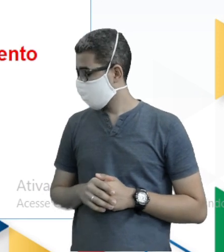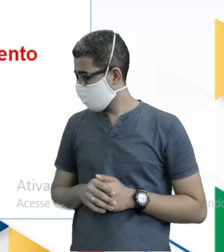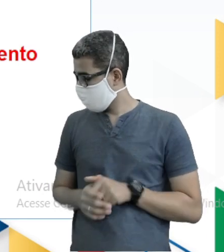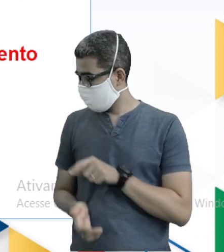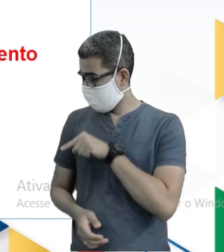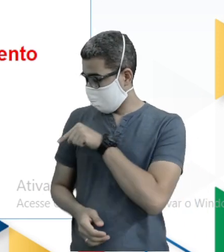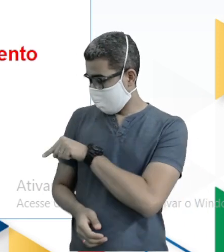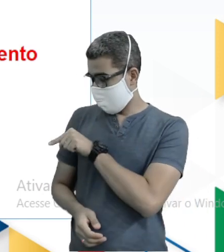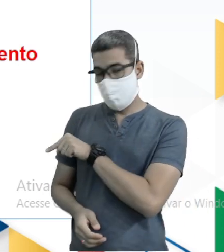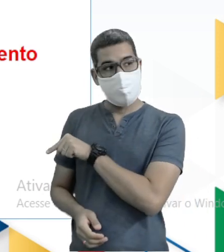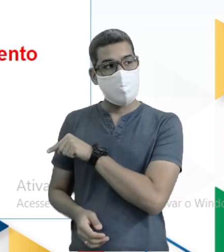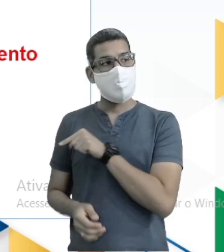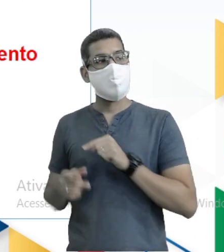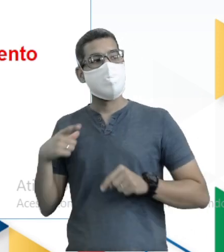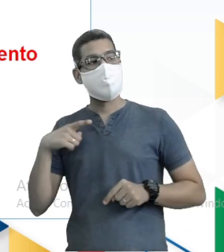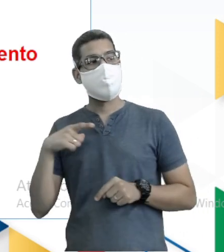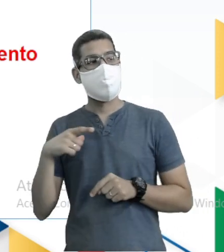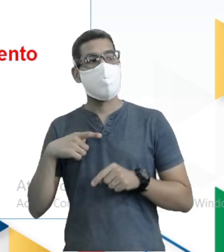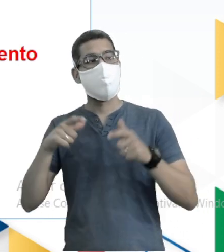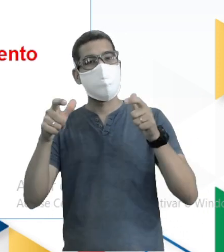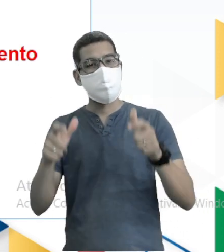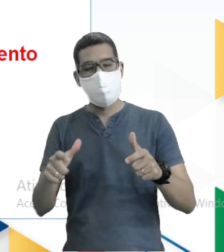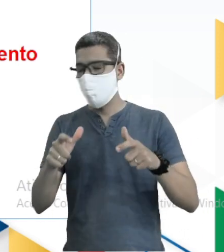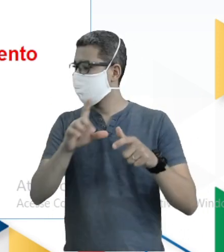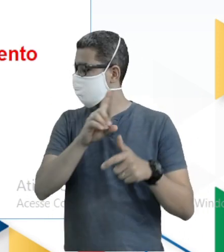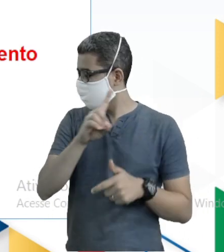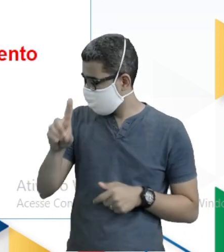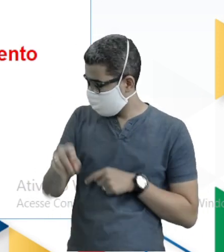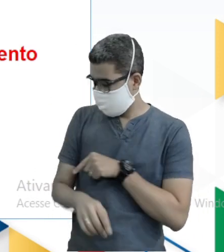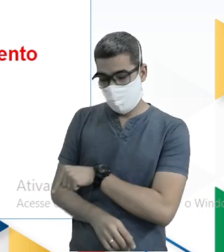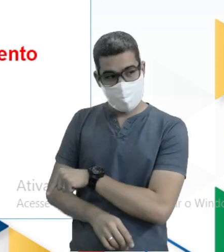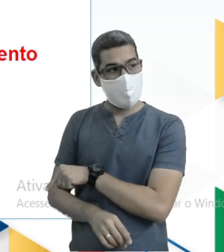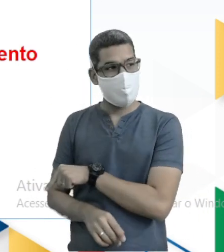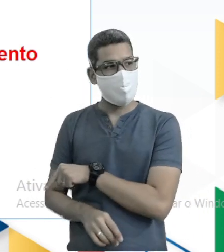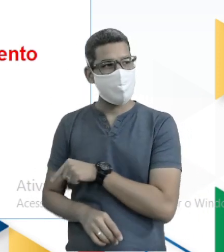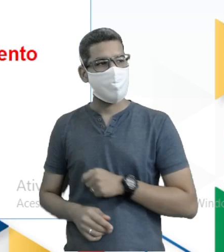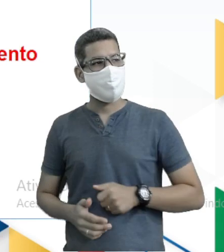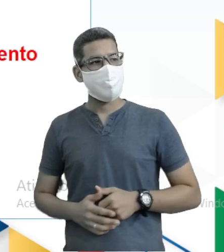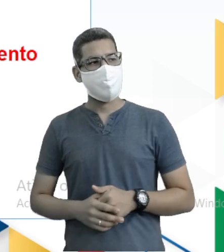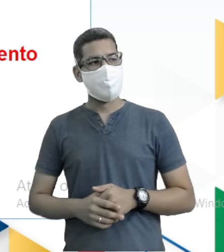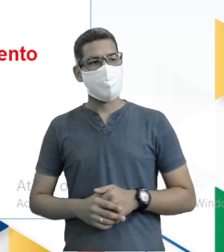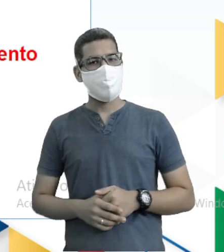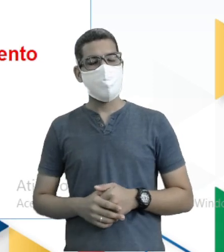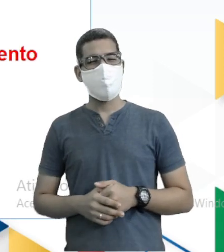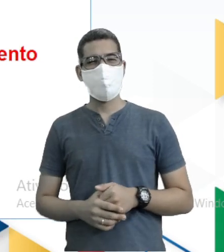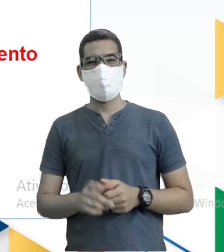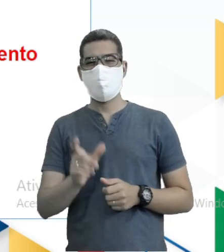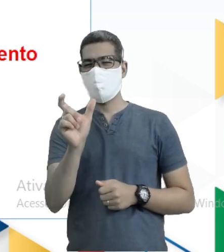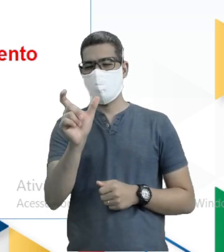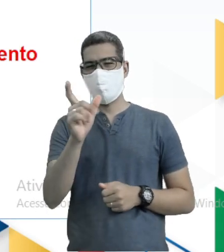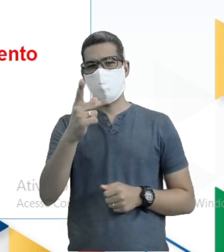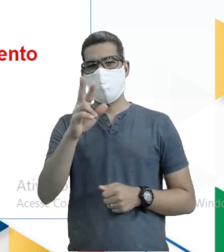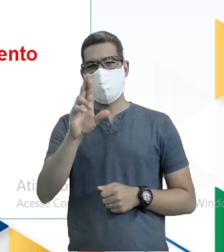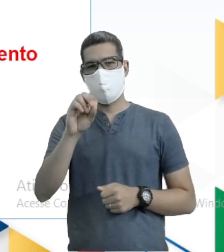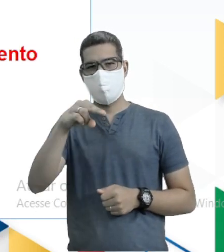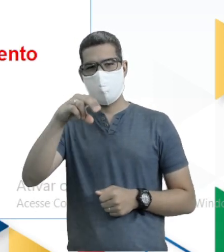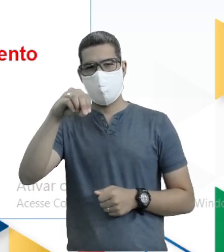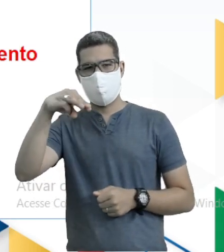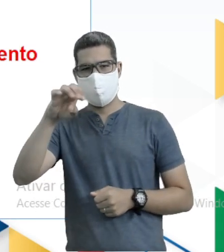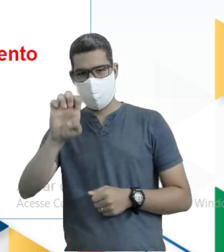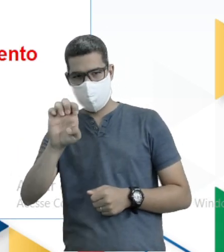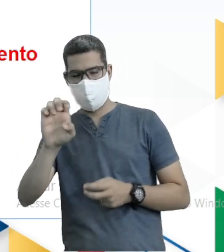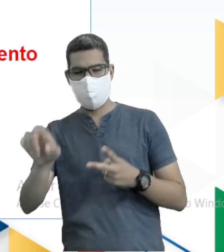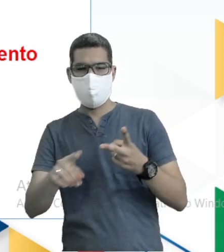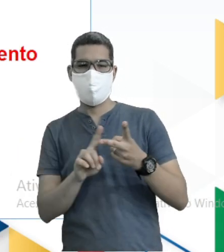a data. Vejam só que aqui nós temos o pronome, certo? Nós temos o grupo que está solicitando,